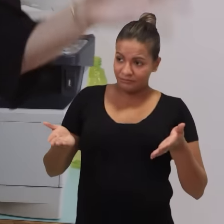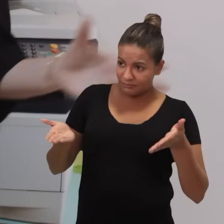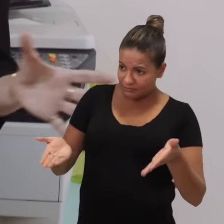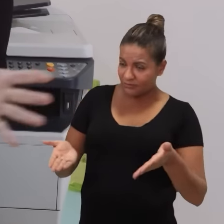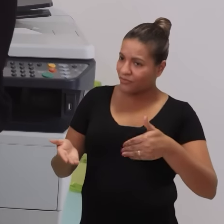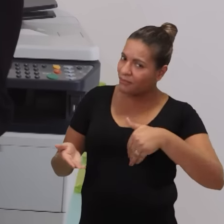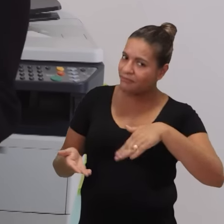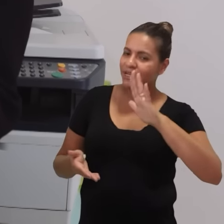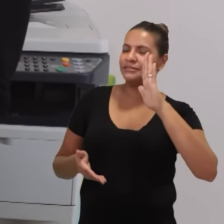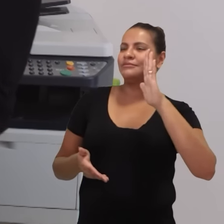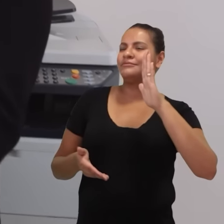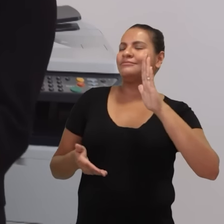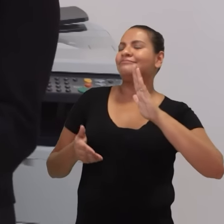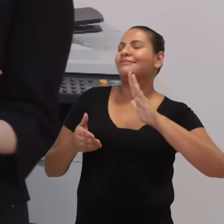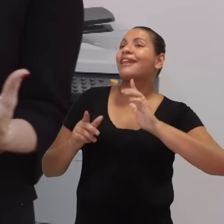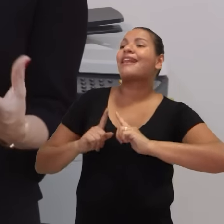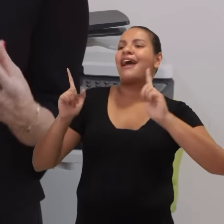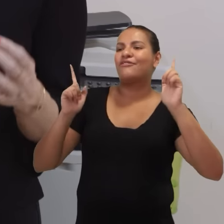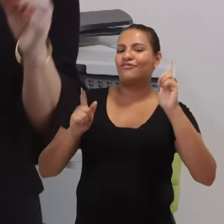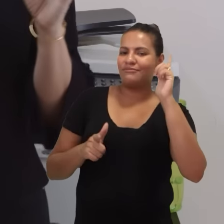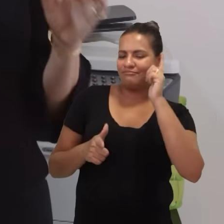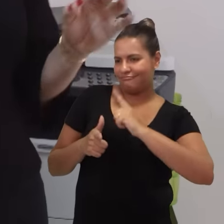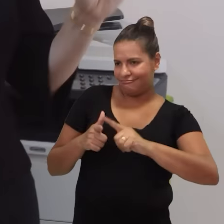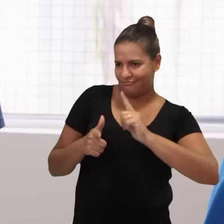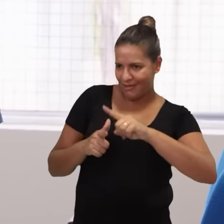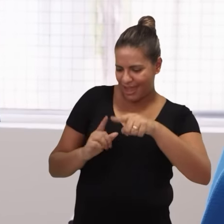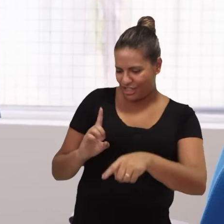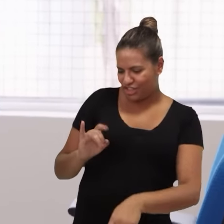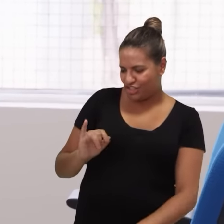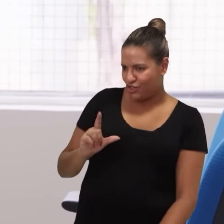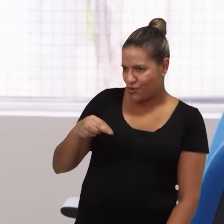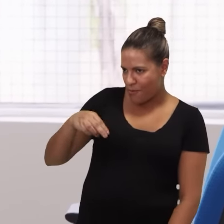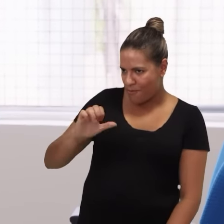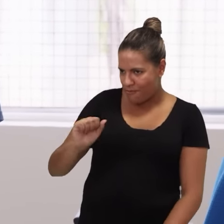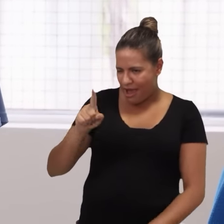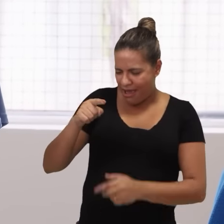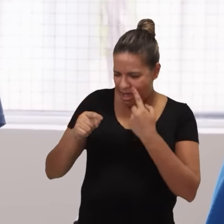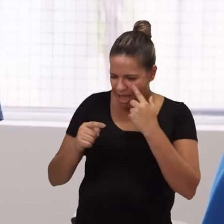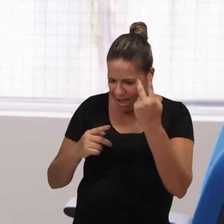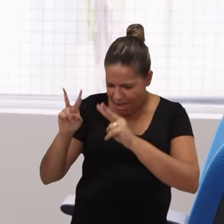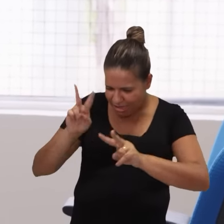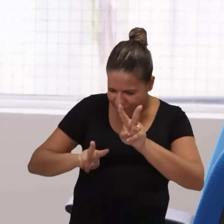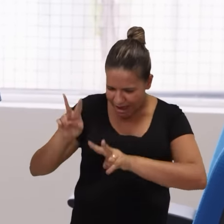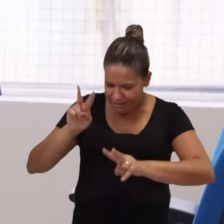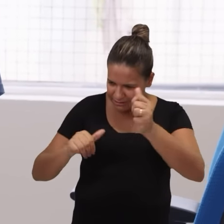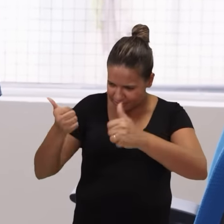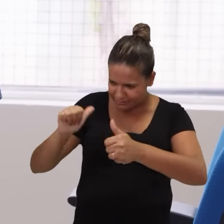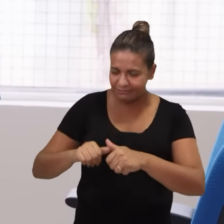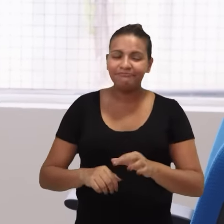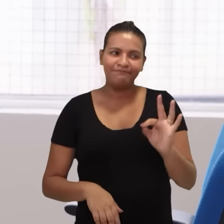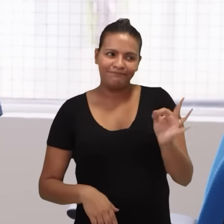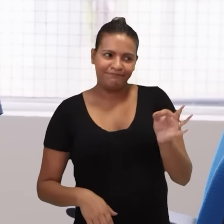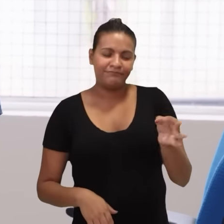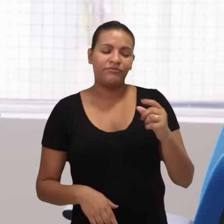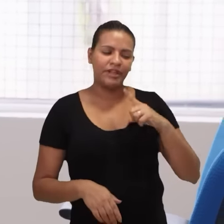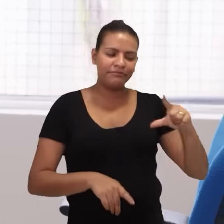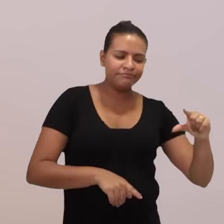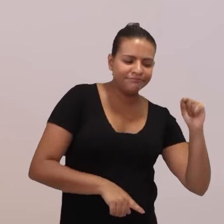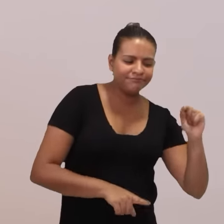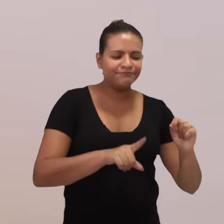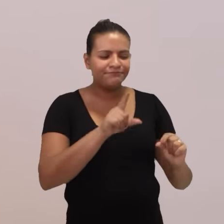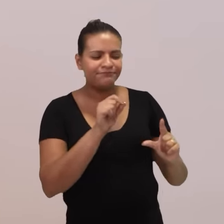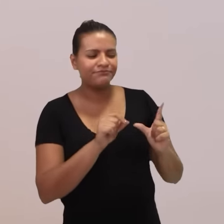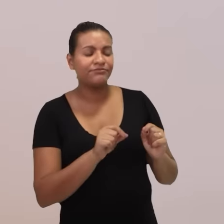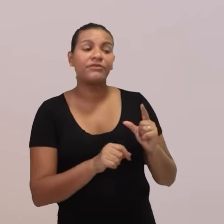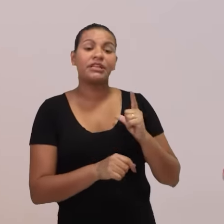Então, aqui, os casos mais críticos são tratados com lupa pela Dilma, isso? Eles são triados e eles têm prioridade. Então,